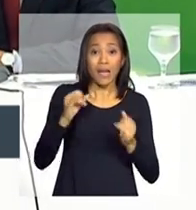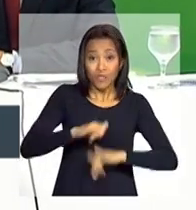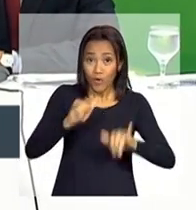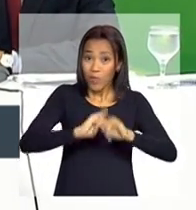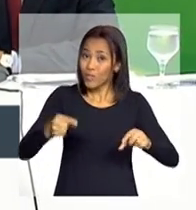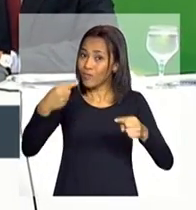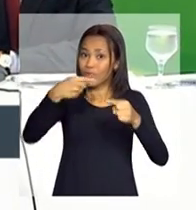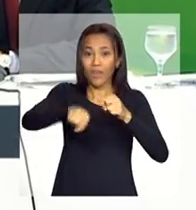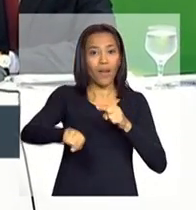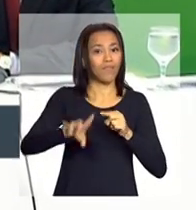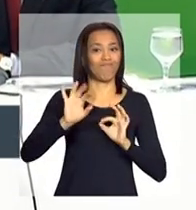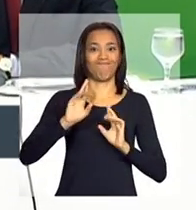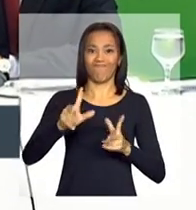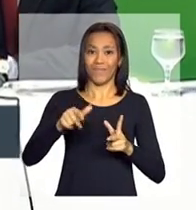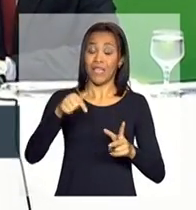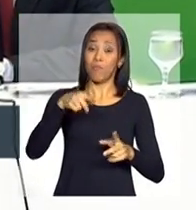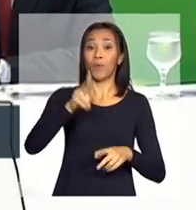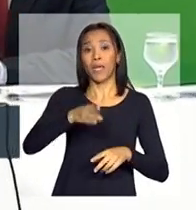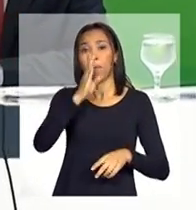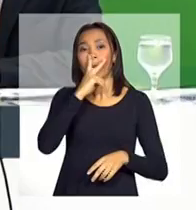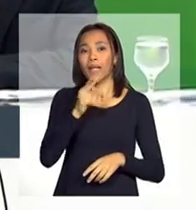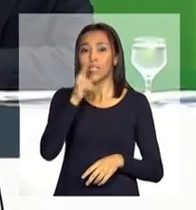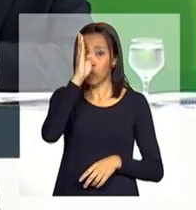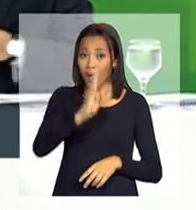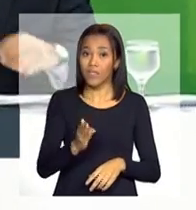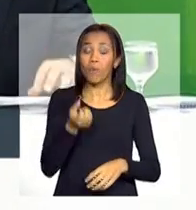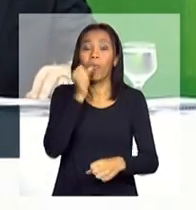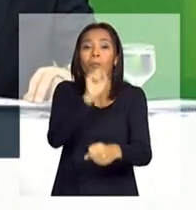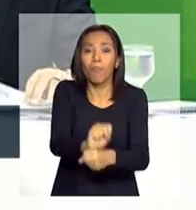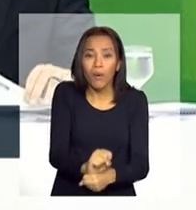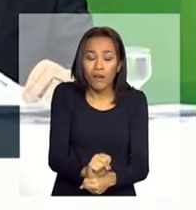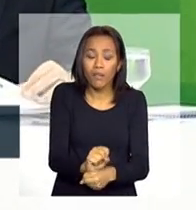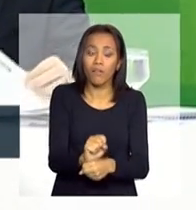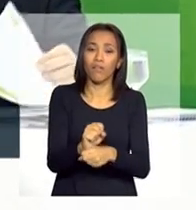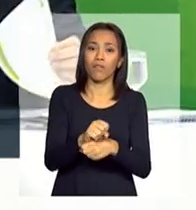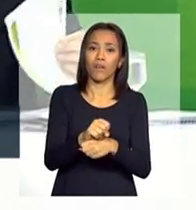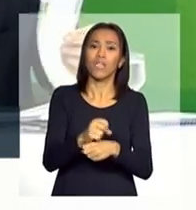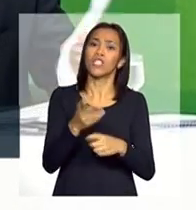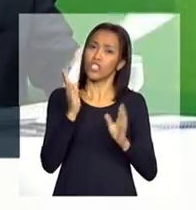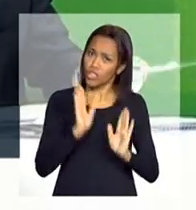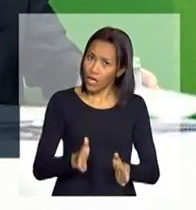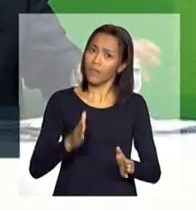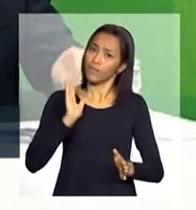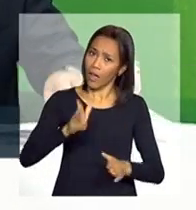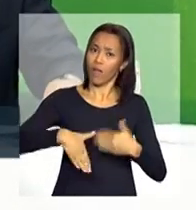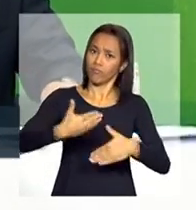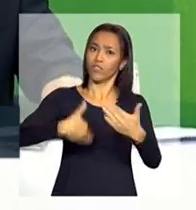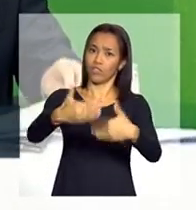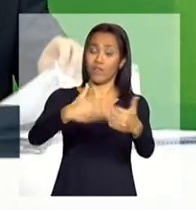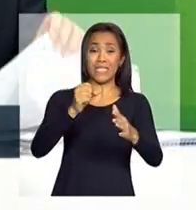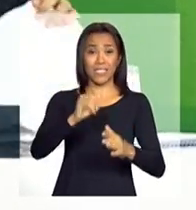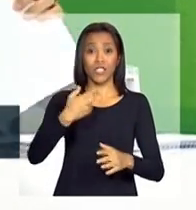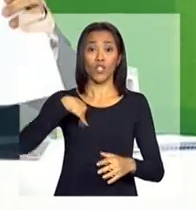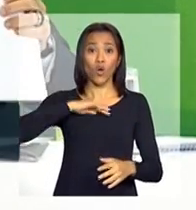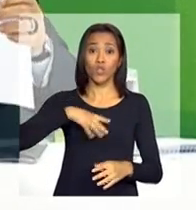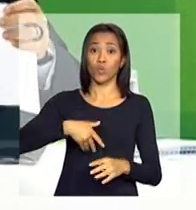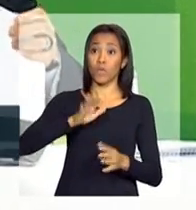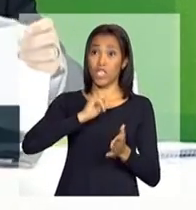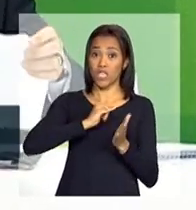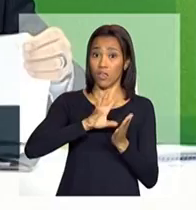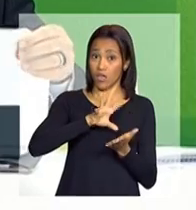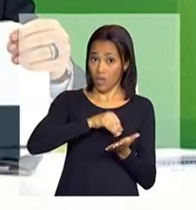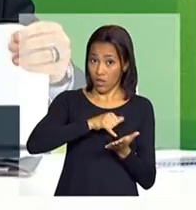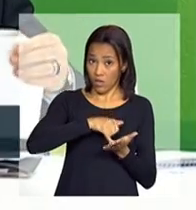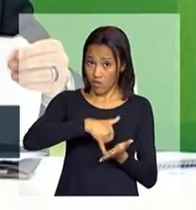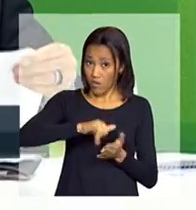situação do Brasil é uma situação de estagnação quando houve uma inquestionável evolução se nós corrigimos esse dado usando os